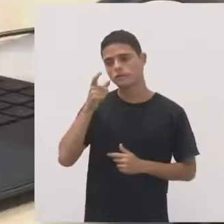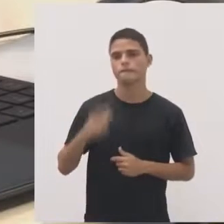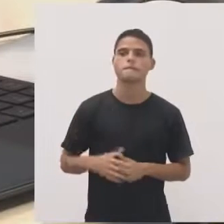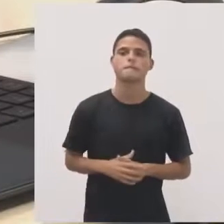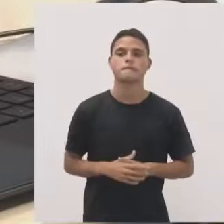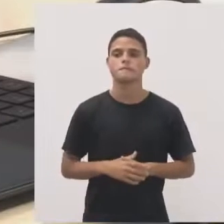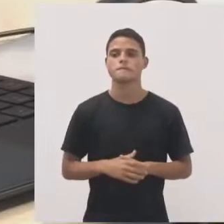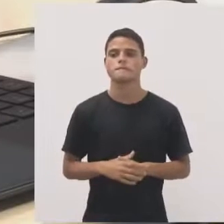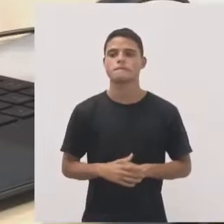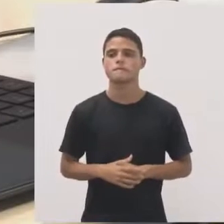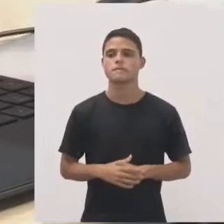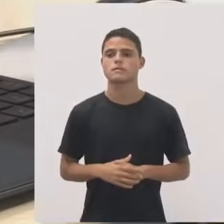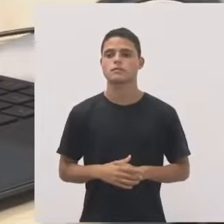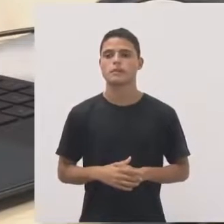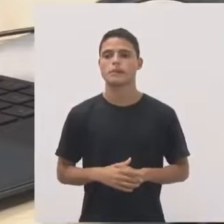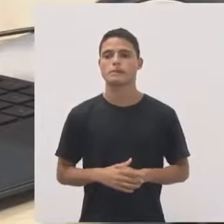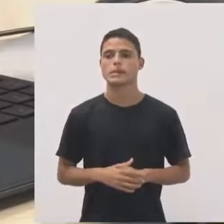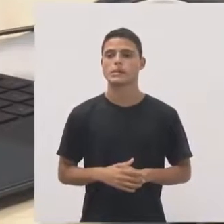vocês.